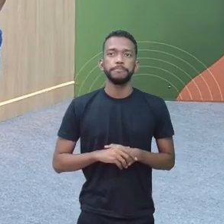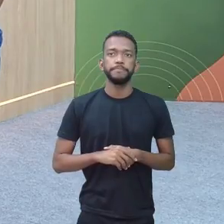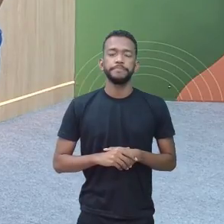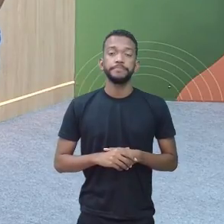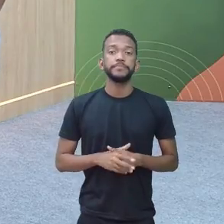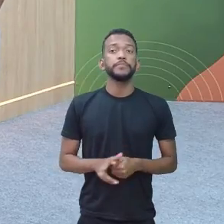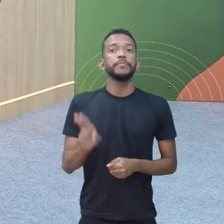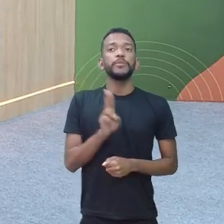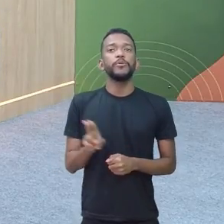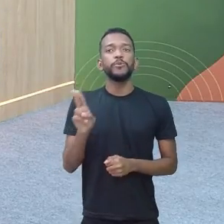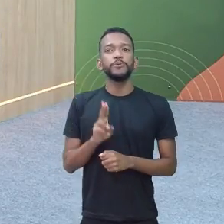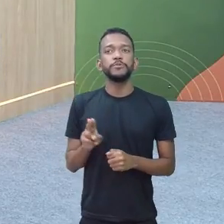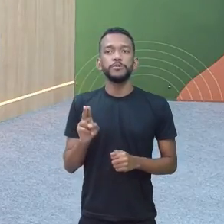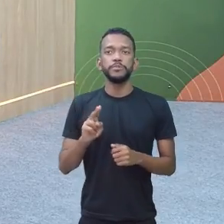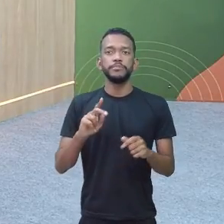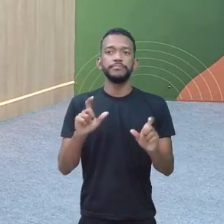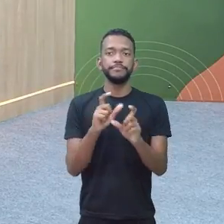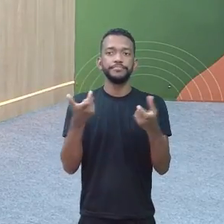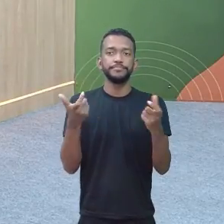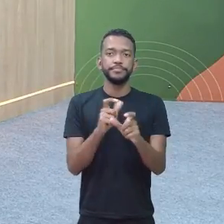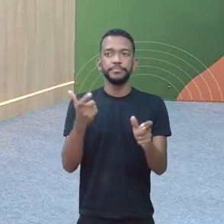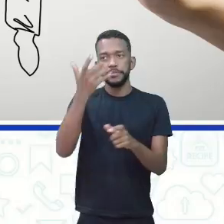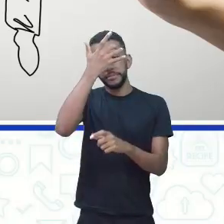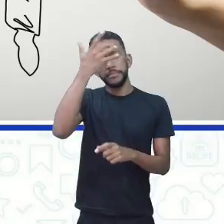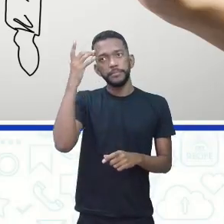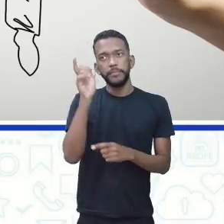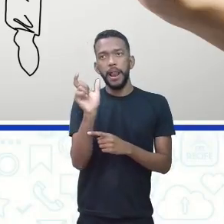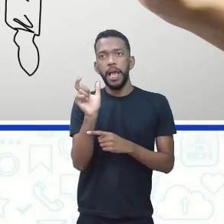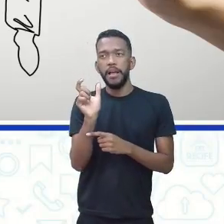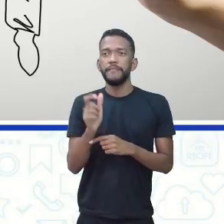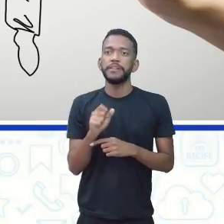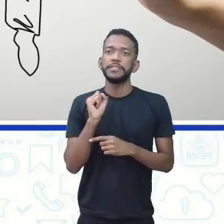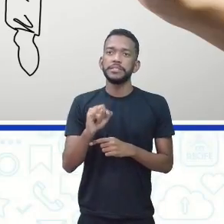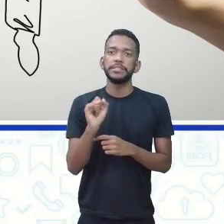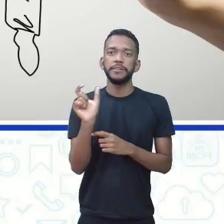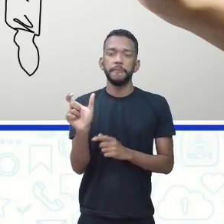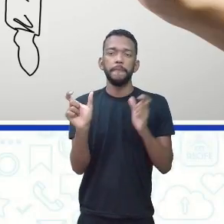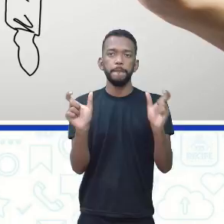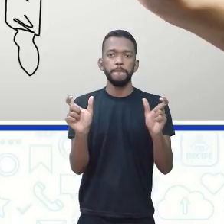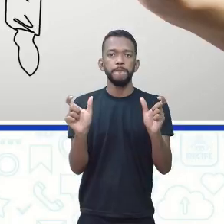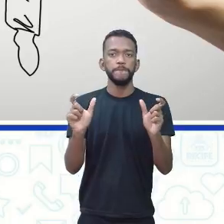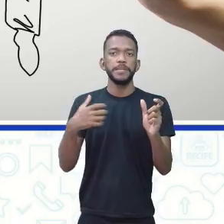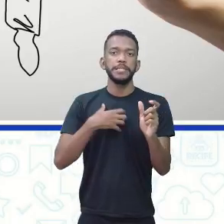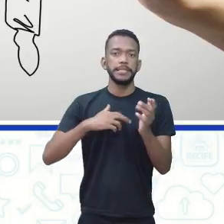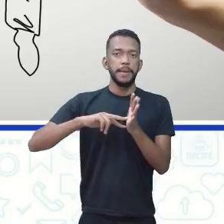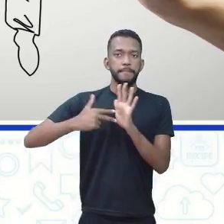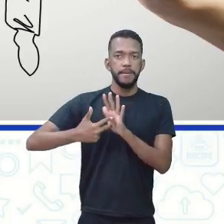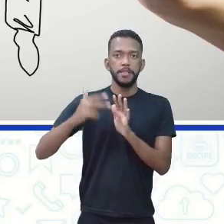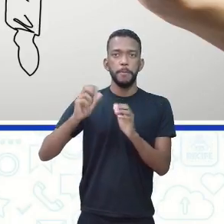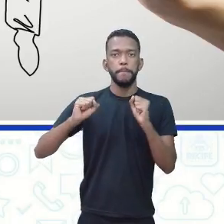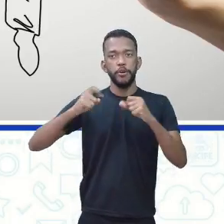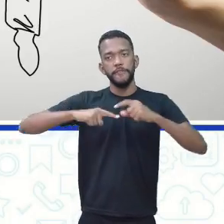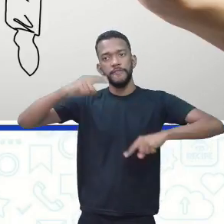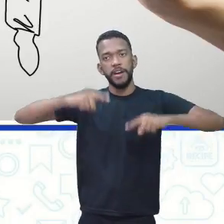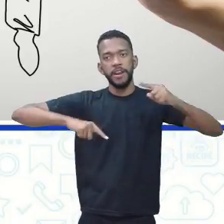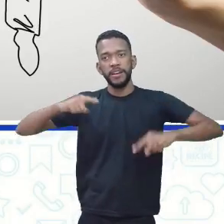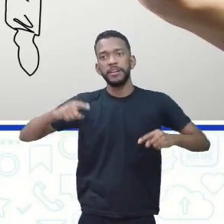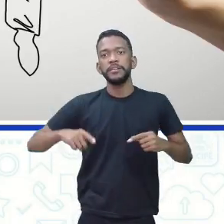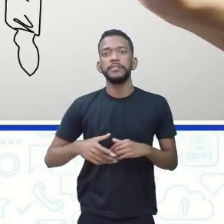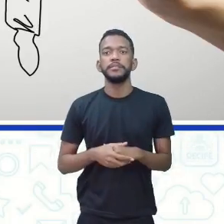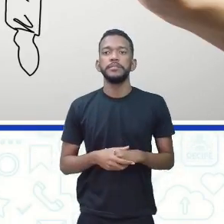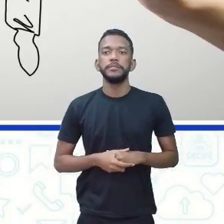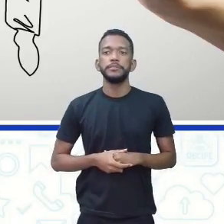O uso ambíguo das palavras. Quando o valor semântico das palavras e imagens podem variar e adotar mais de um